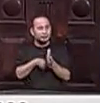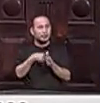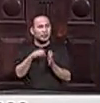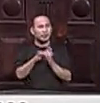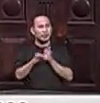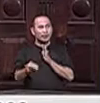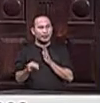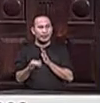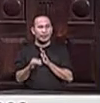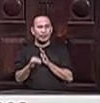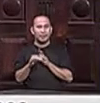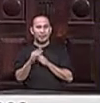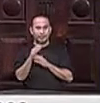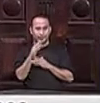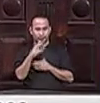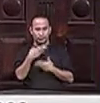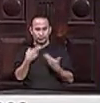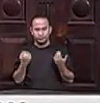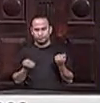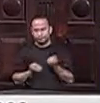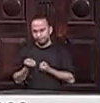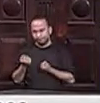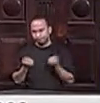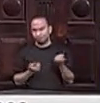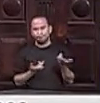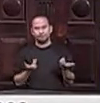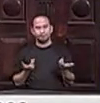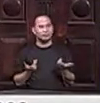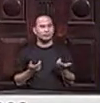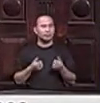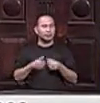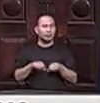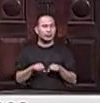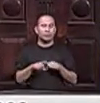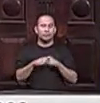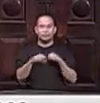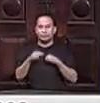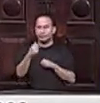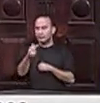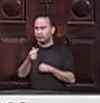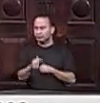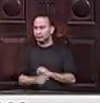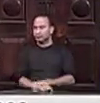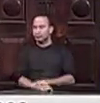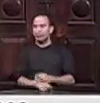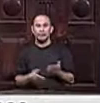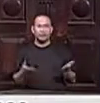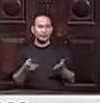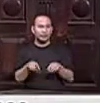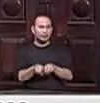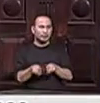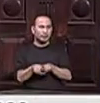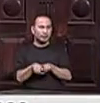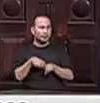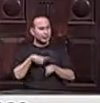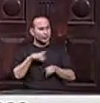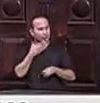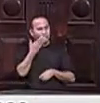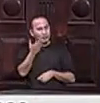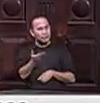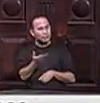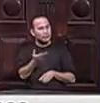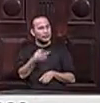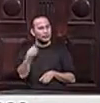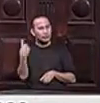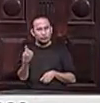o benefício de automóveis oficiais, que está no artigo 7º. Aqui também teria a possibilidade